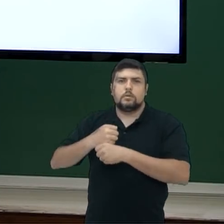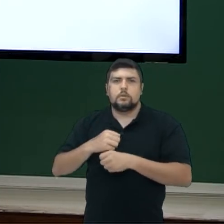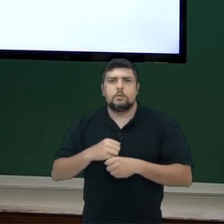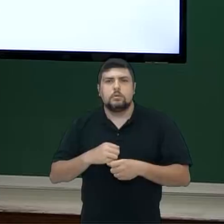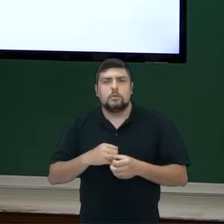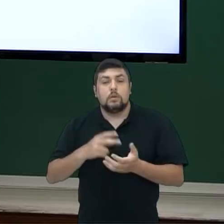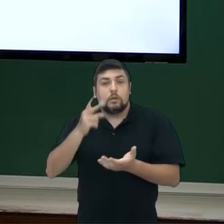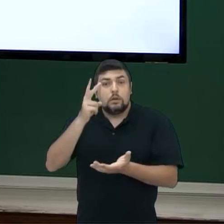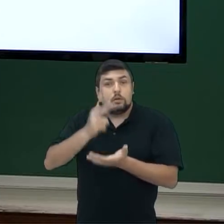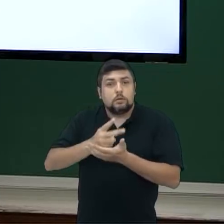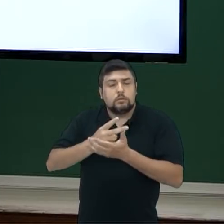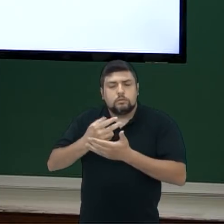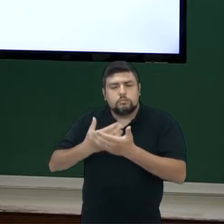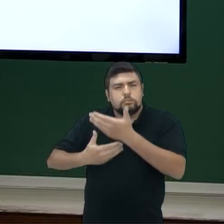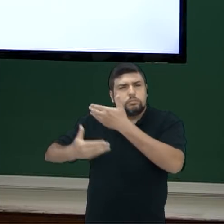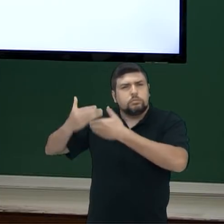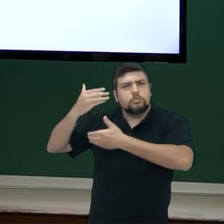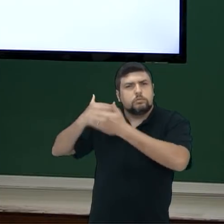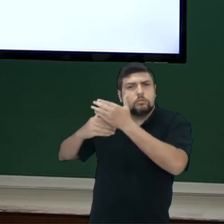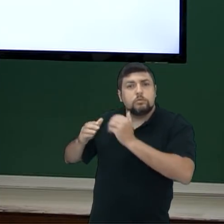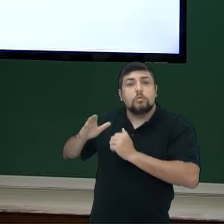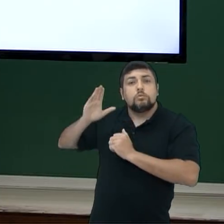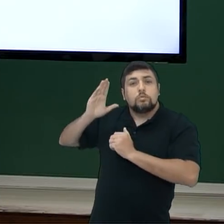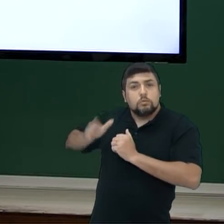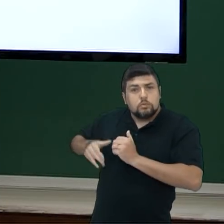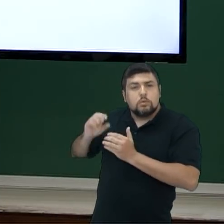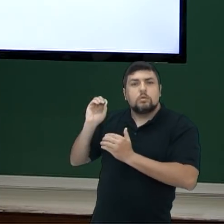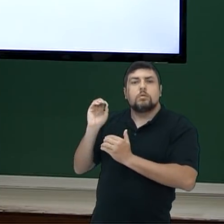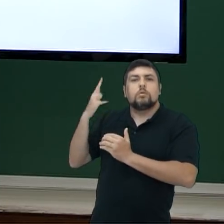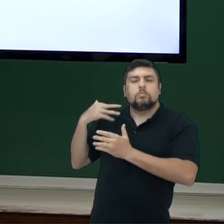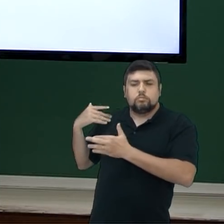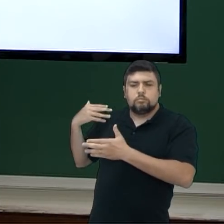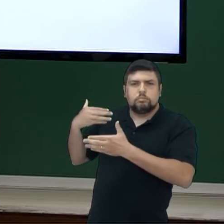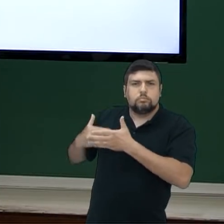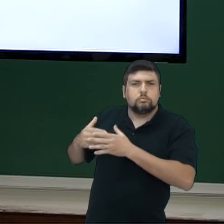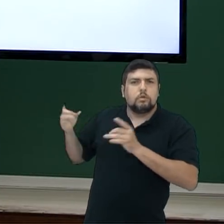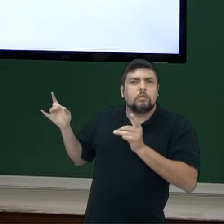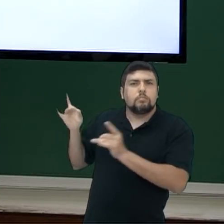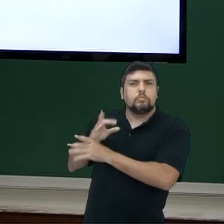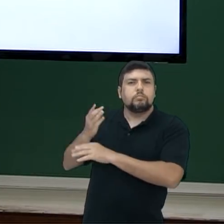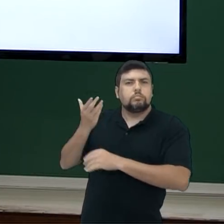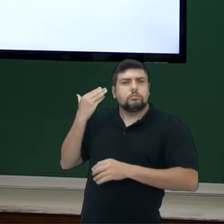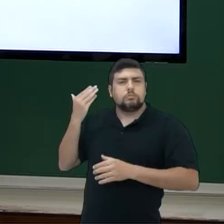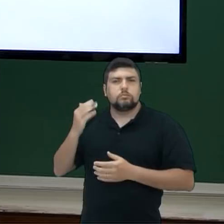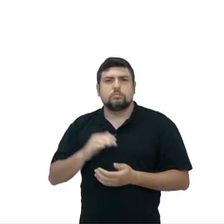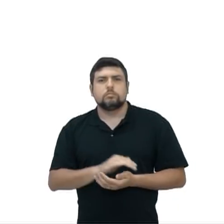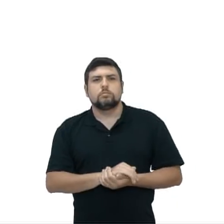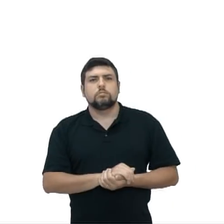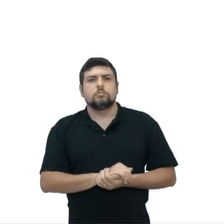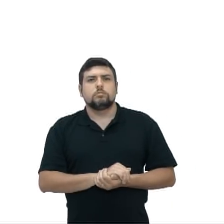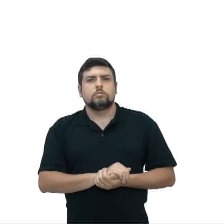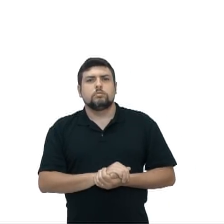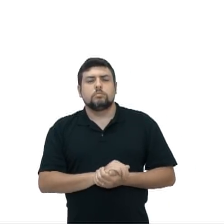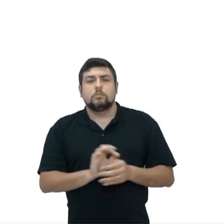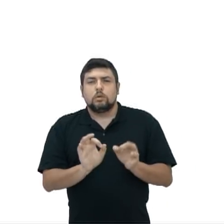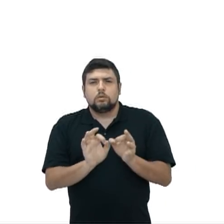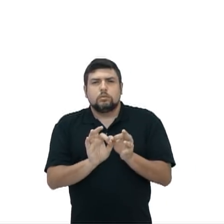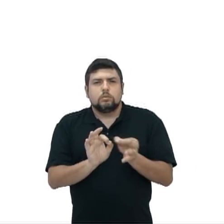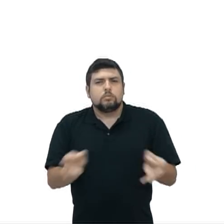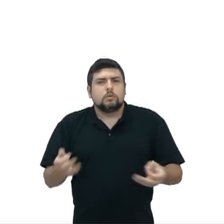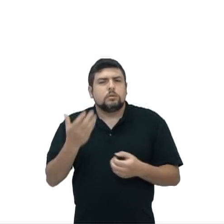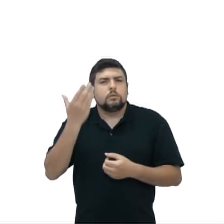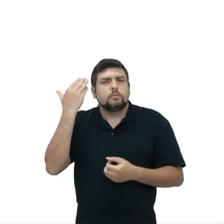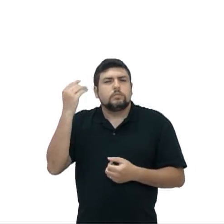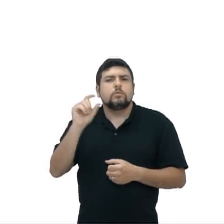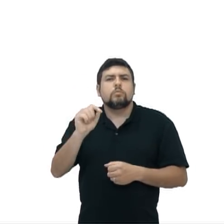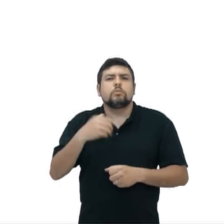coisas que já aconteceram, começaram e terminaram. Eu uso o Simple Past para me falar de coisas que eu costumava fazer